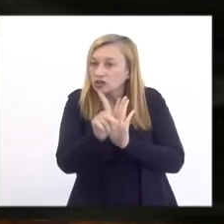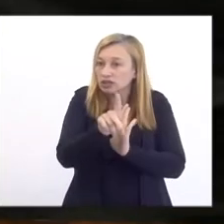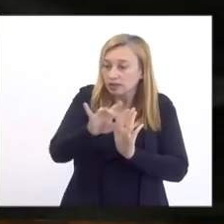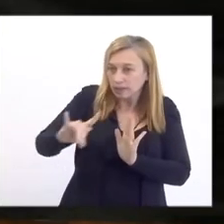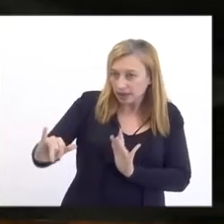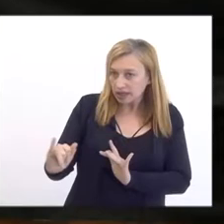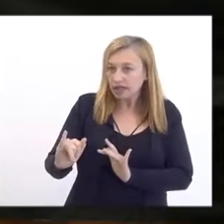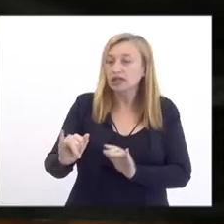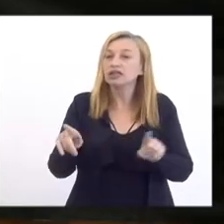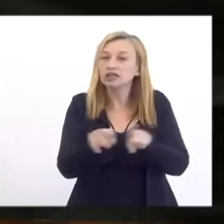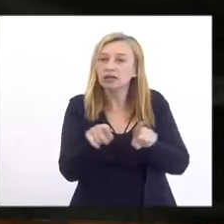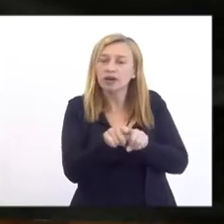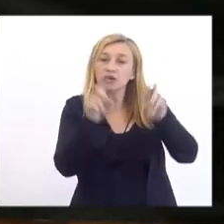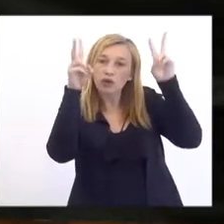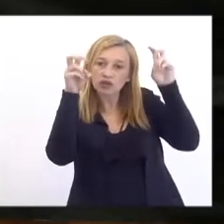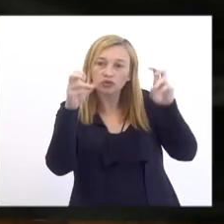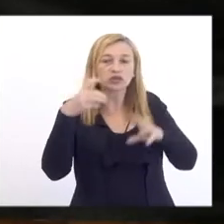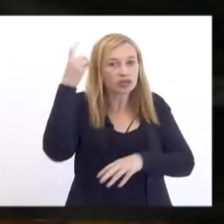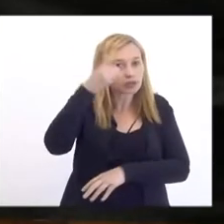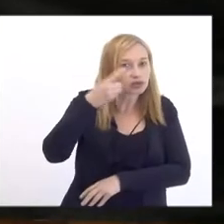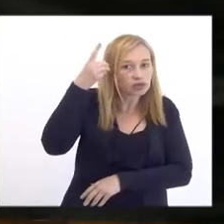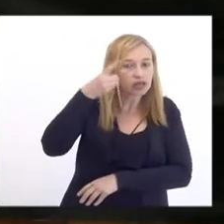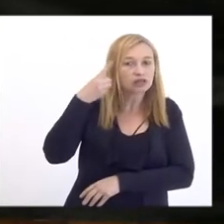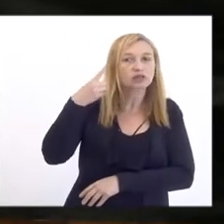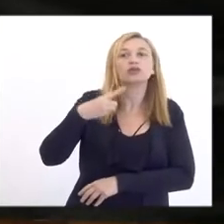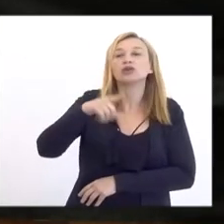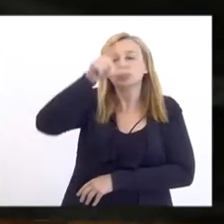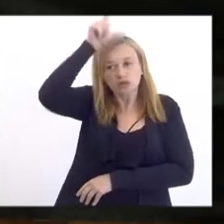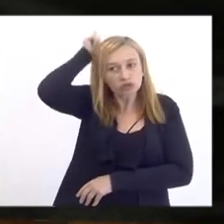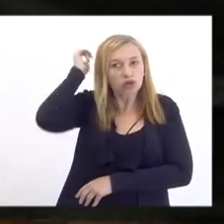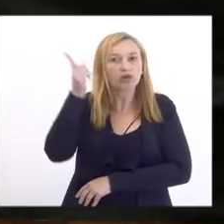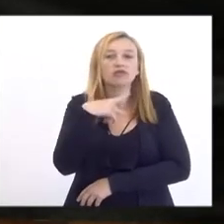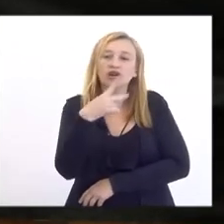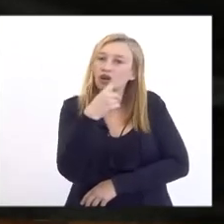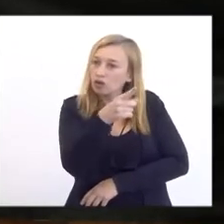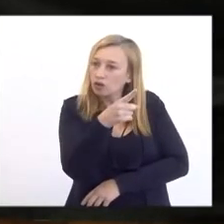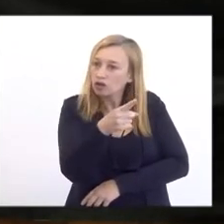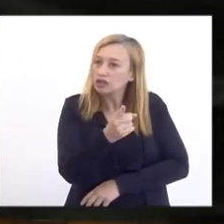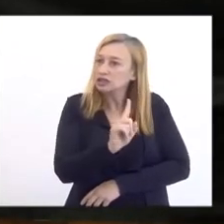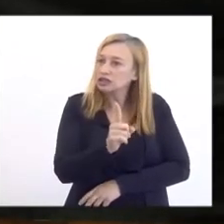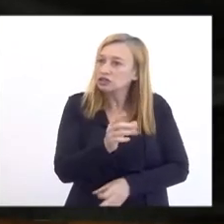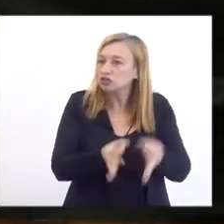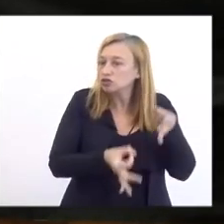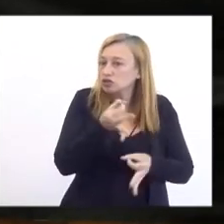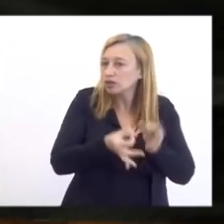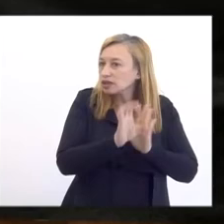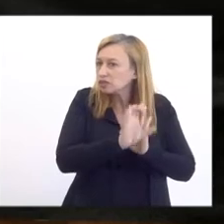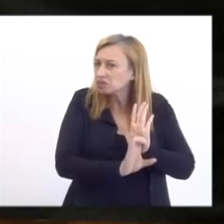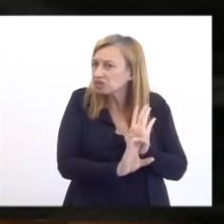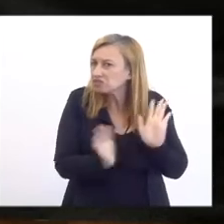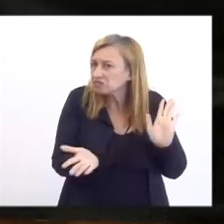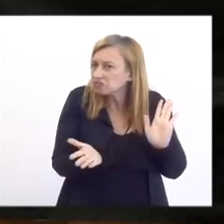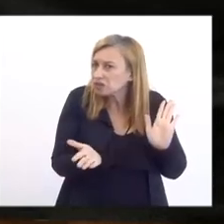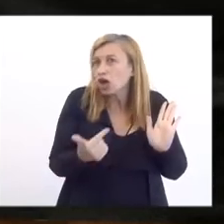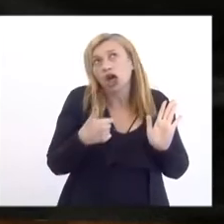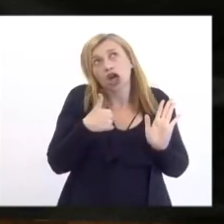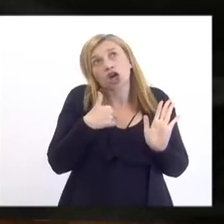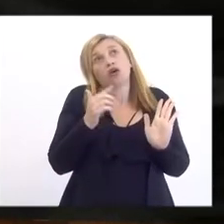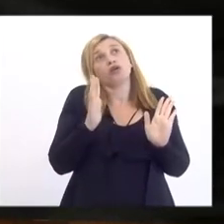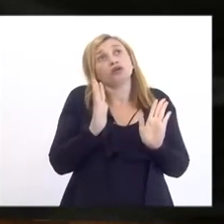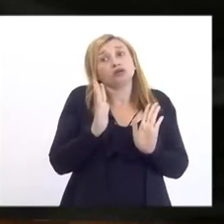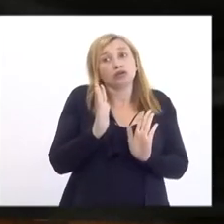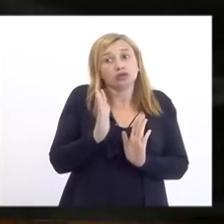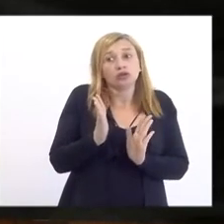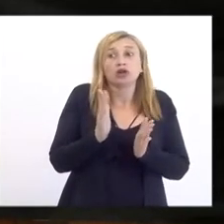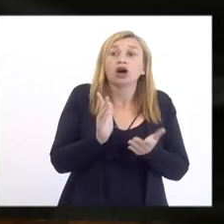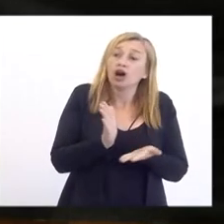que o deputado Luiz Paulo levantou sobre o fato da injuridicidade das emendas. Da qual já estou